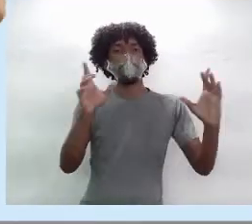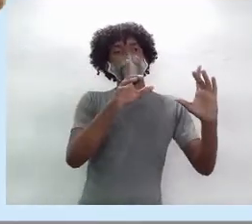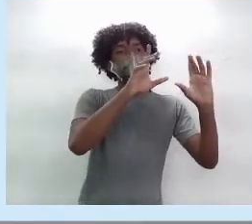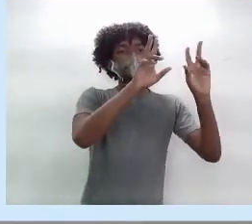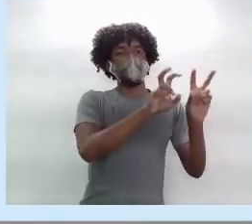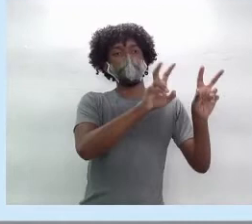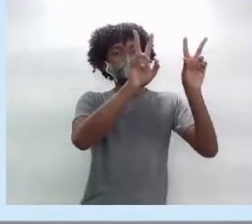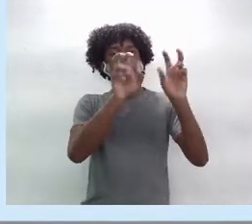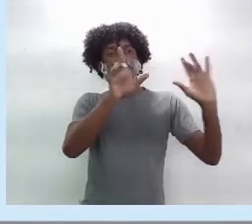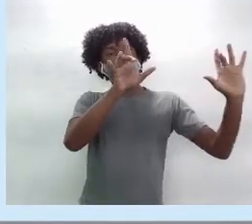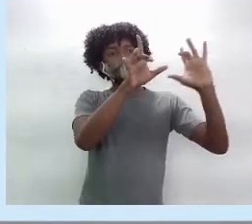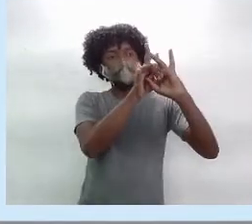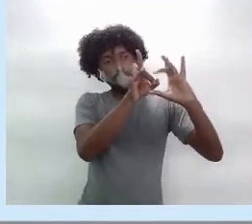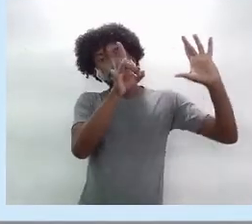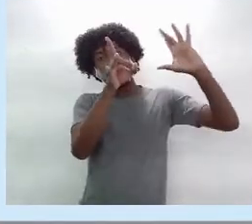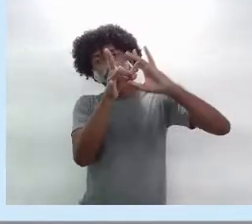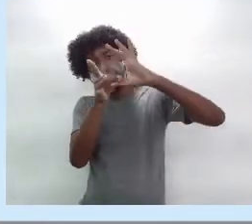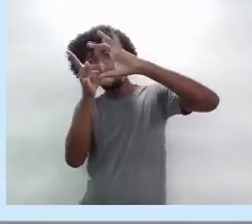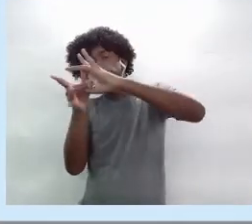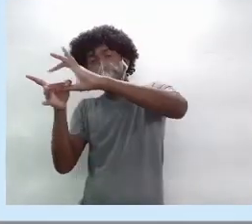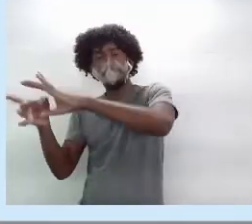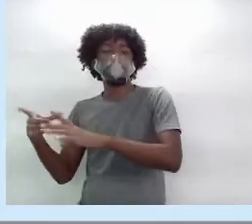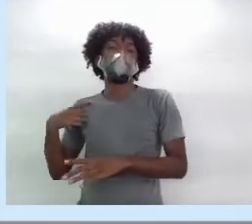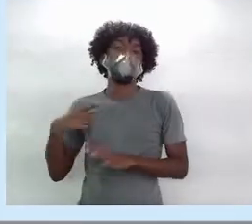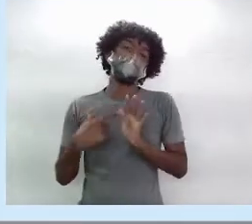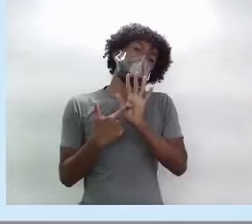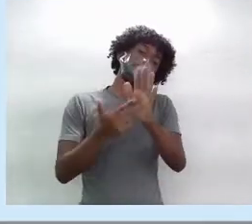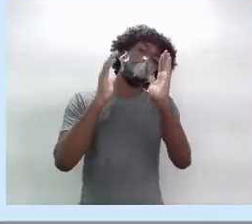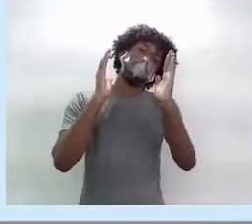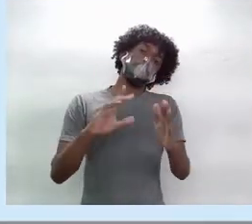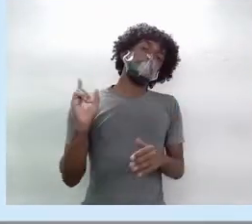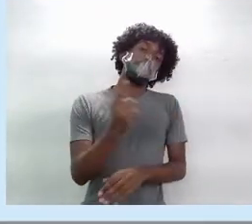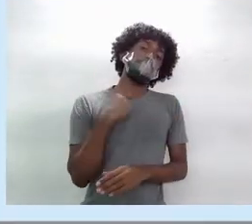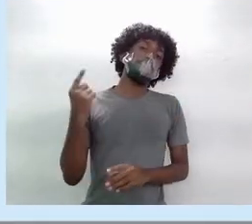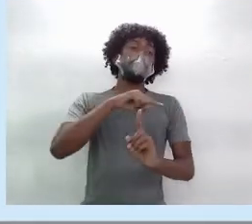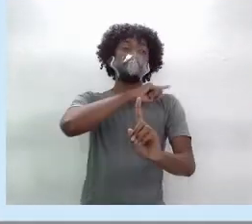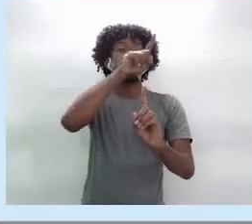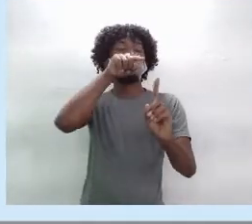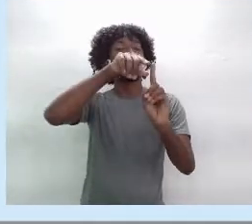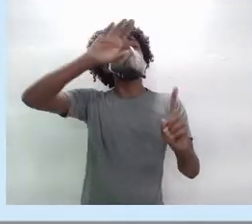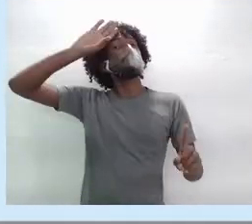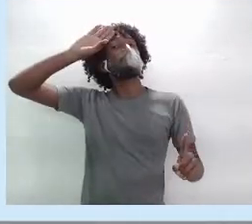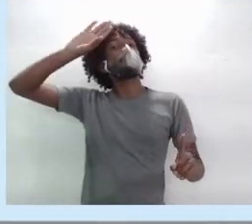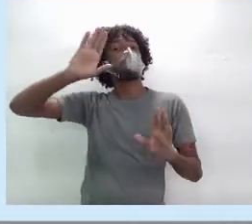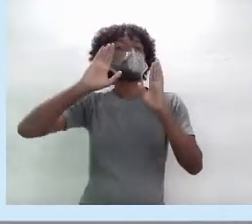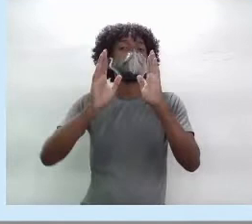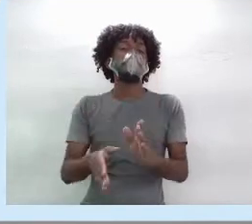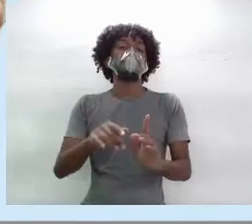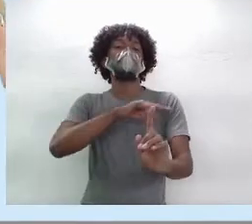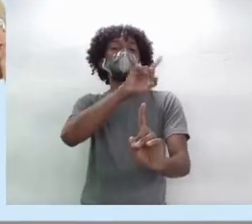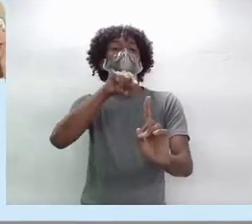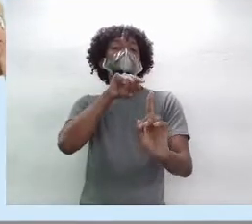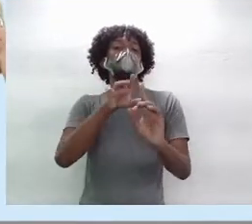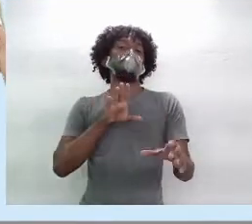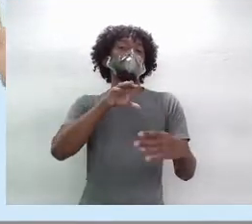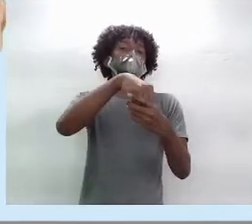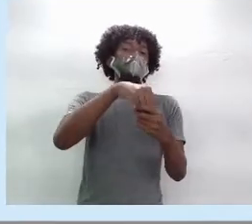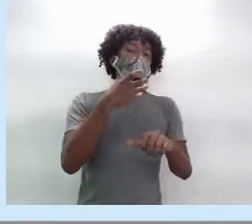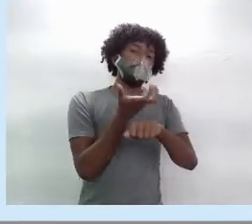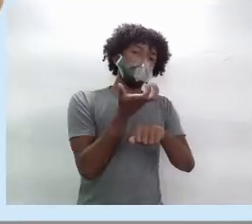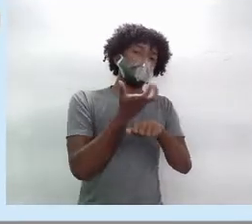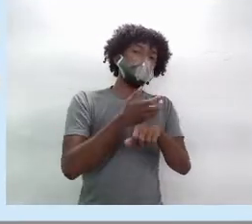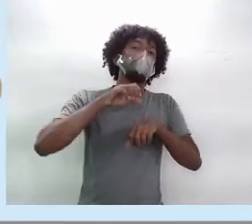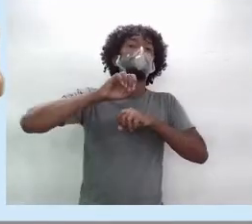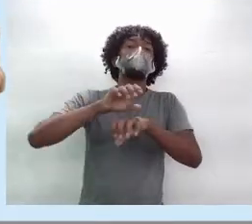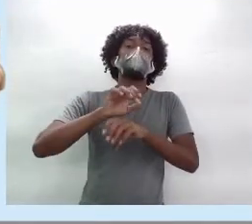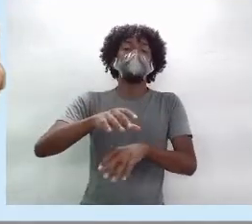interligados, todos mostrando, certo? O nosso objetivo, primeiro, que nós vimos, de nossa disciplina, certo?